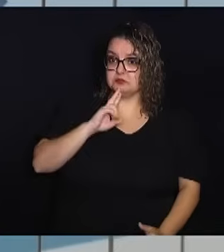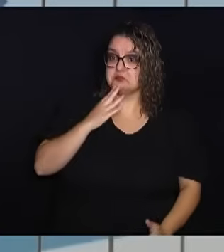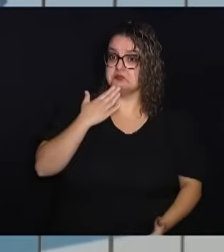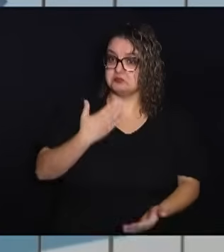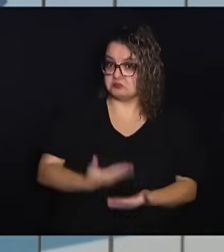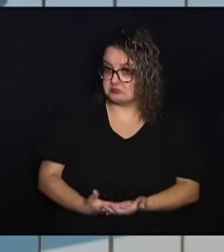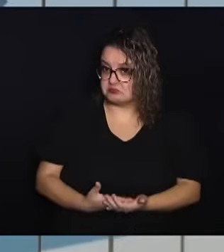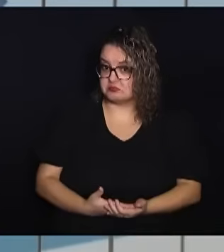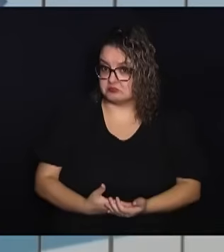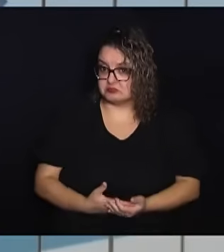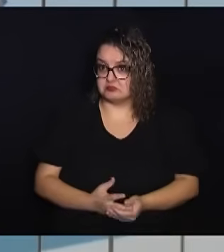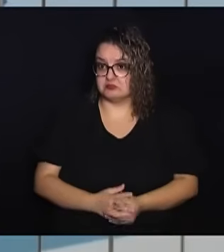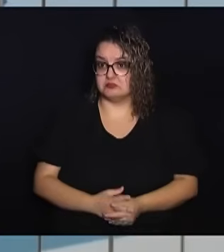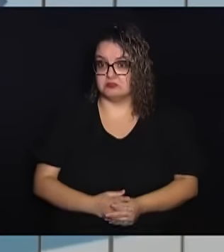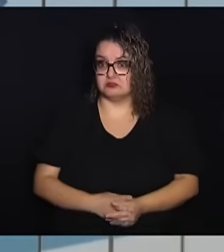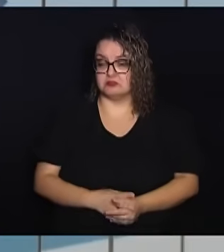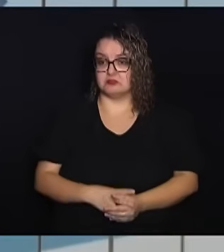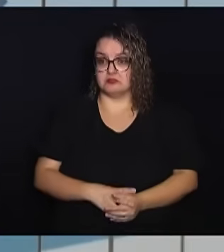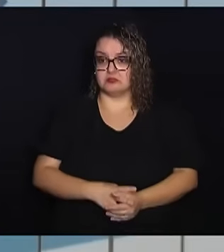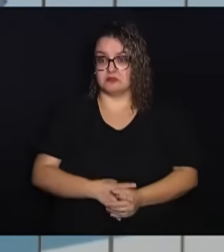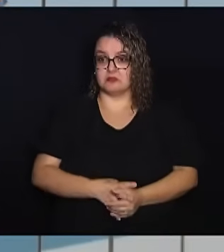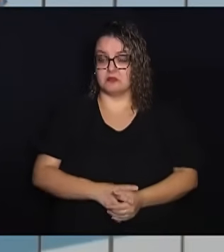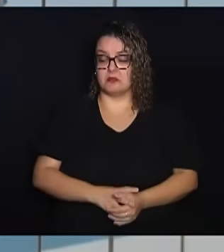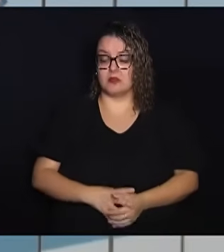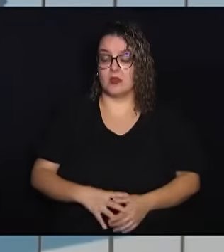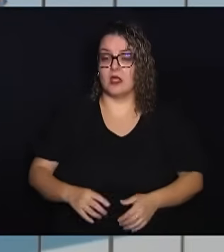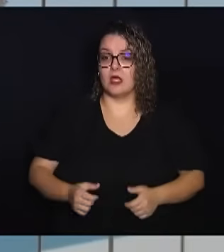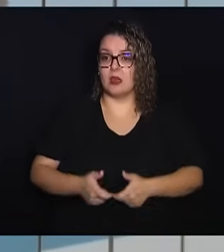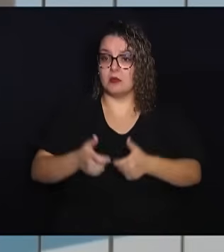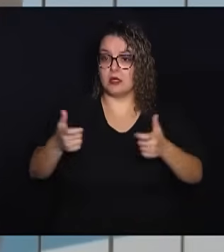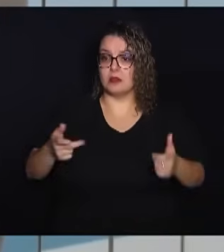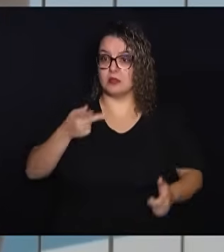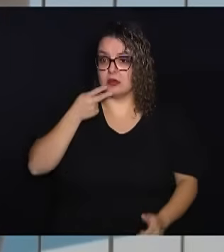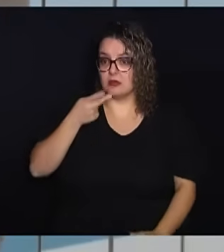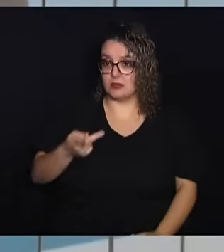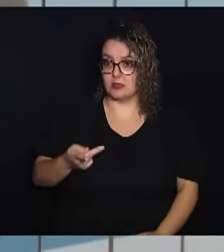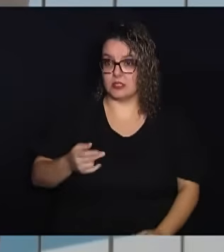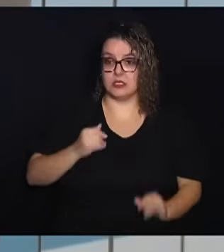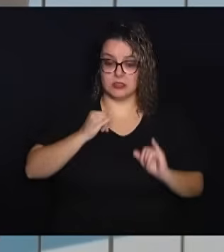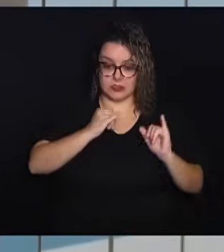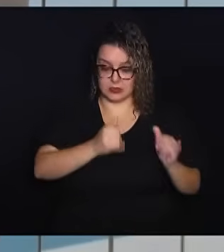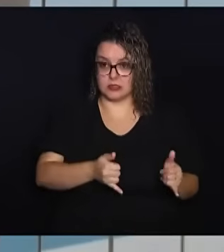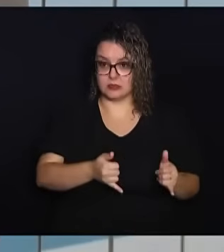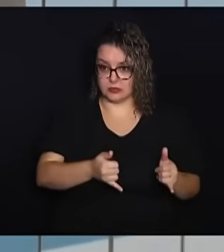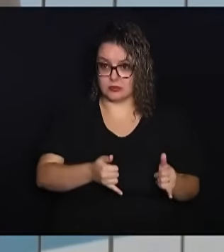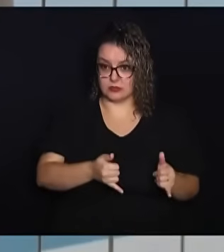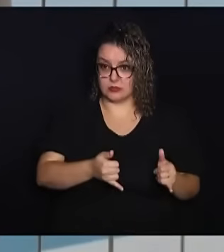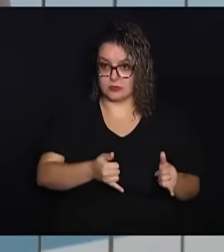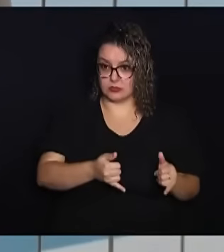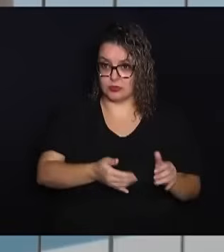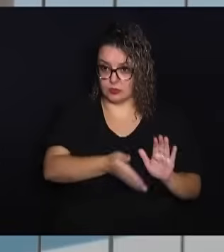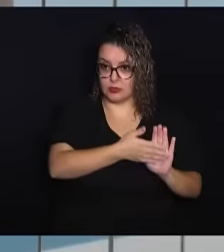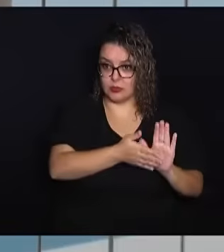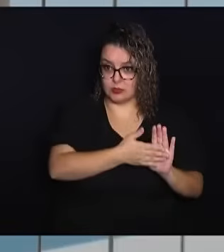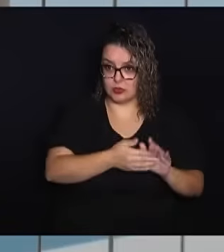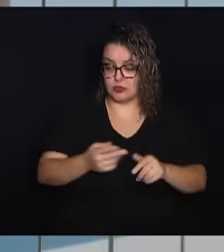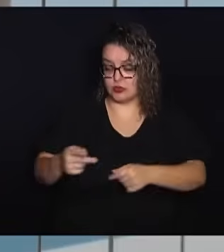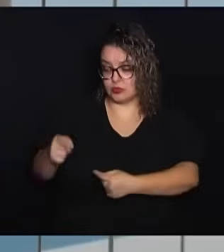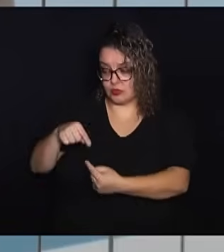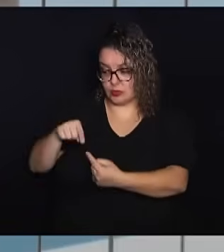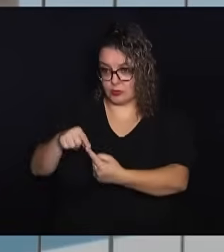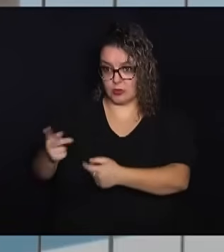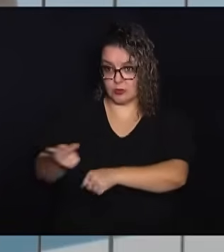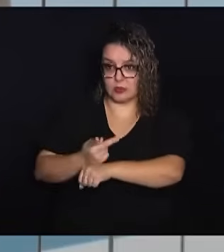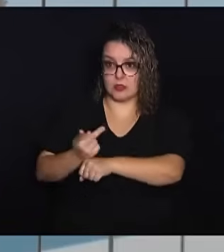surpreendeu. Muitas pessoas, a grande maioria, falou que desistiu de buscar os seus objetivos